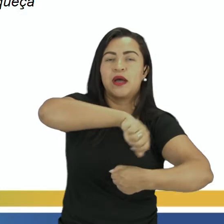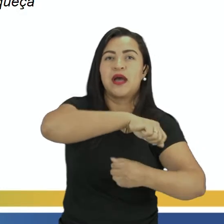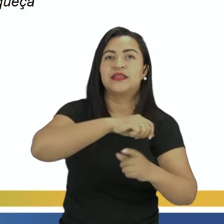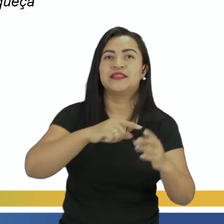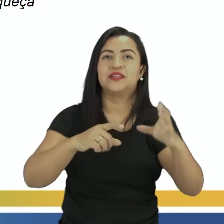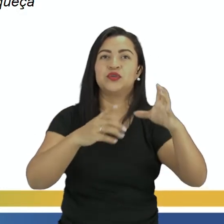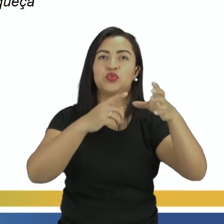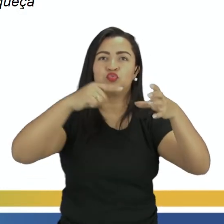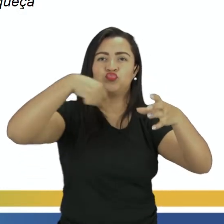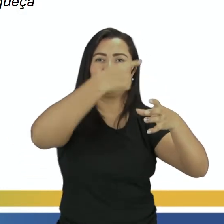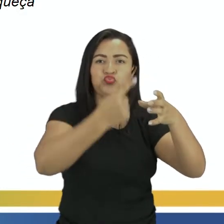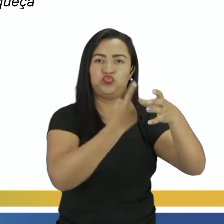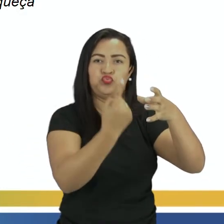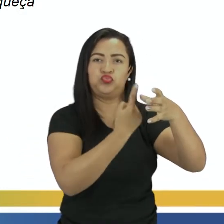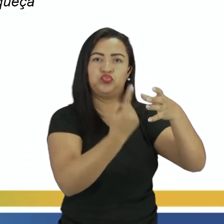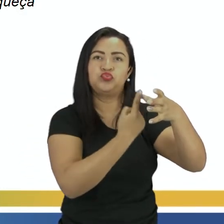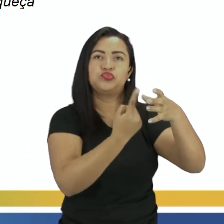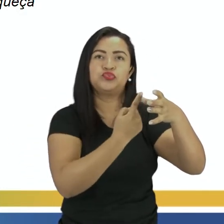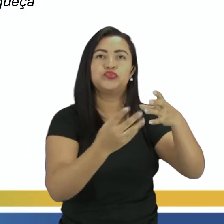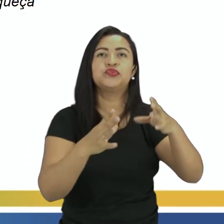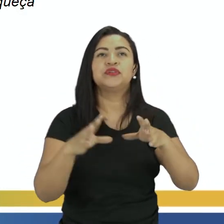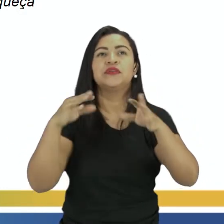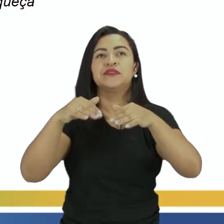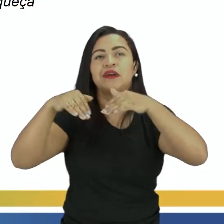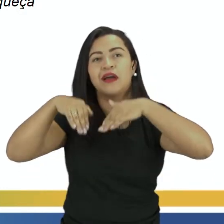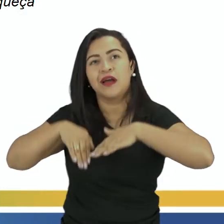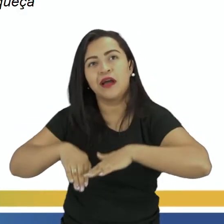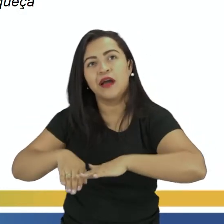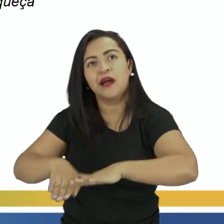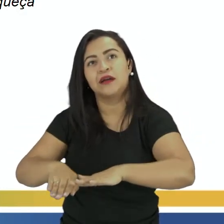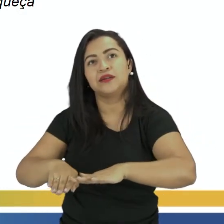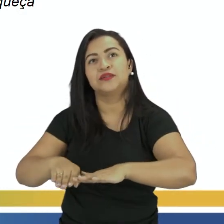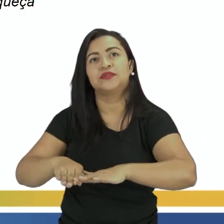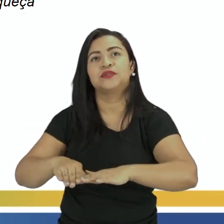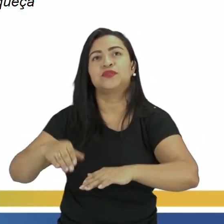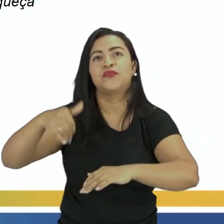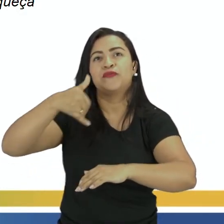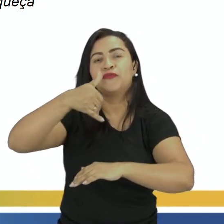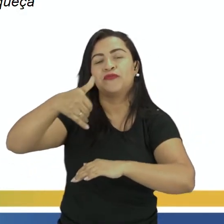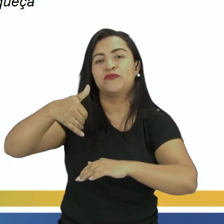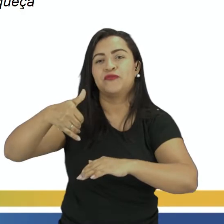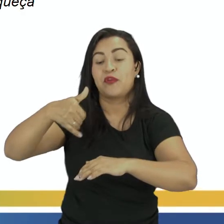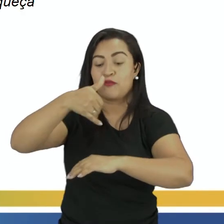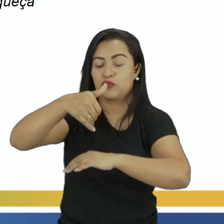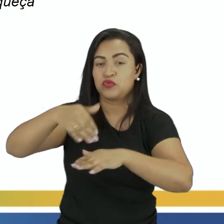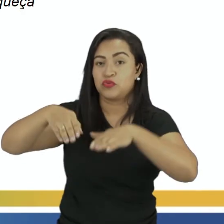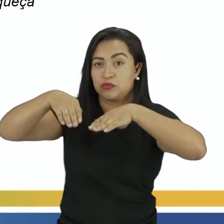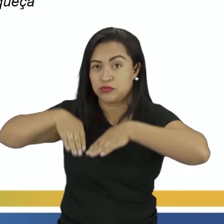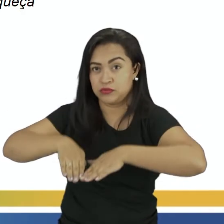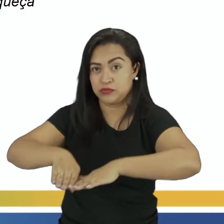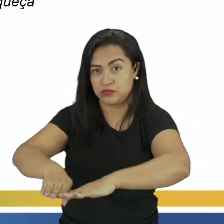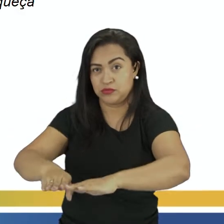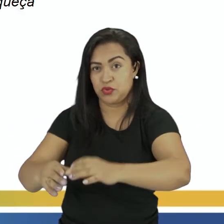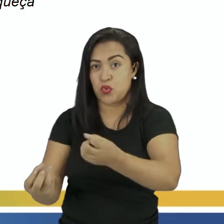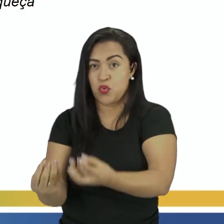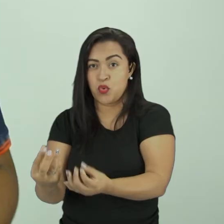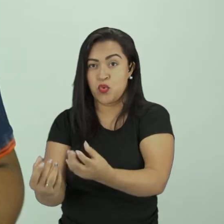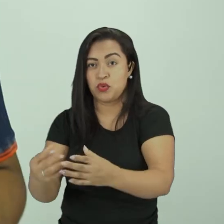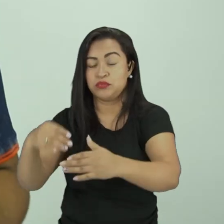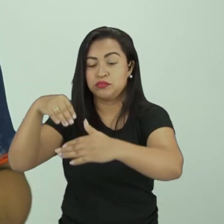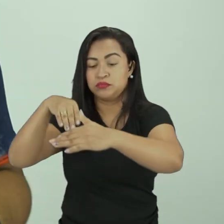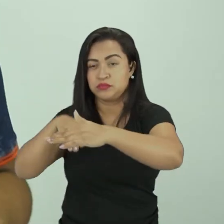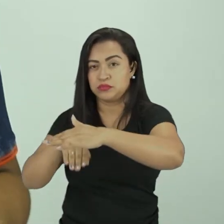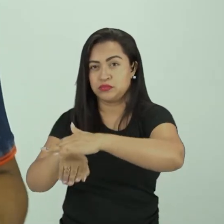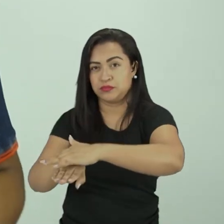com um fio de óleo em fogo baixo. Então observaram aí a presença do verbo no imperativo, né?